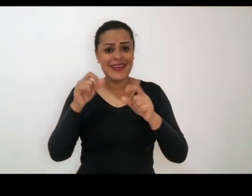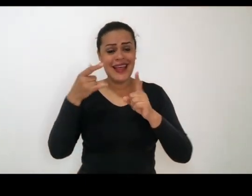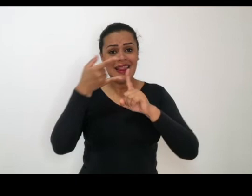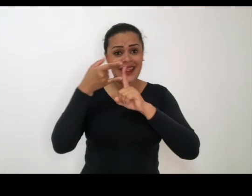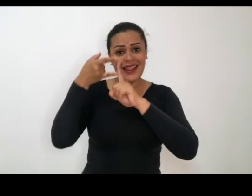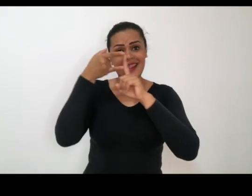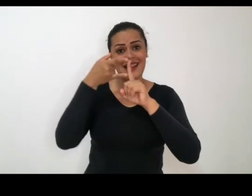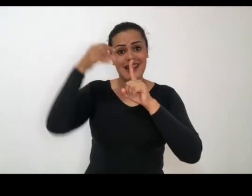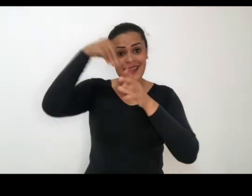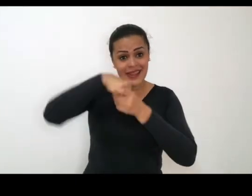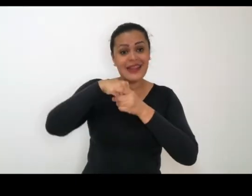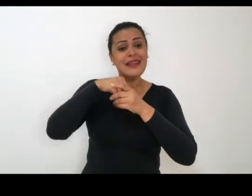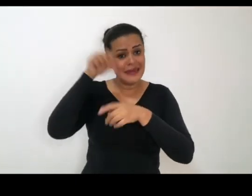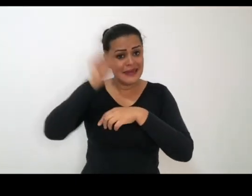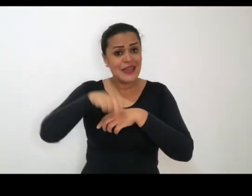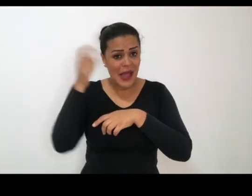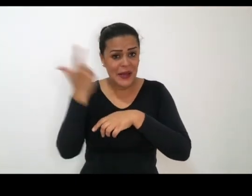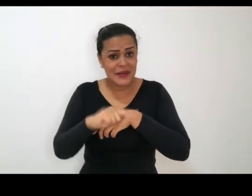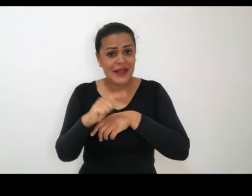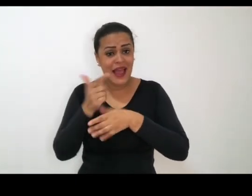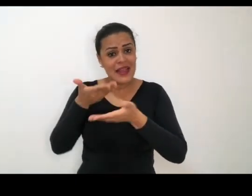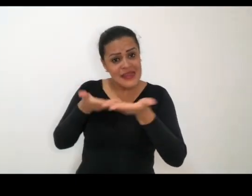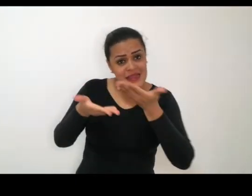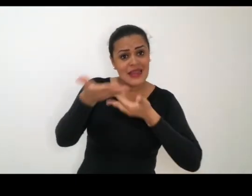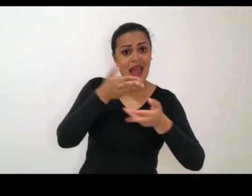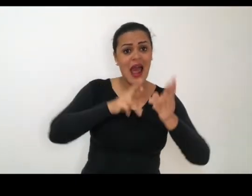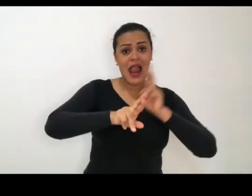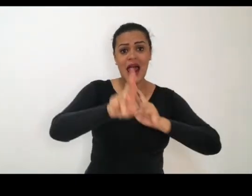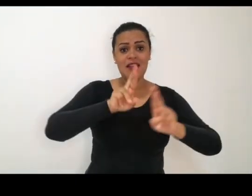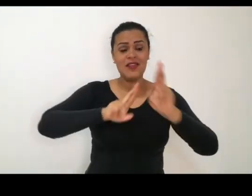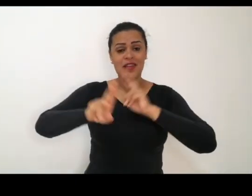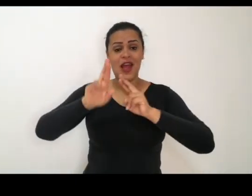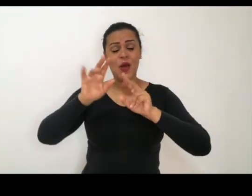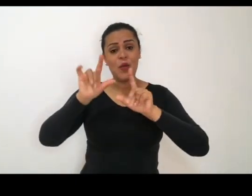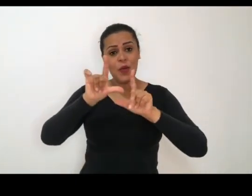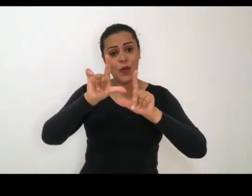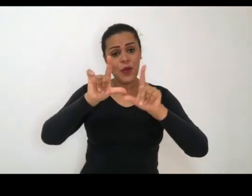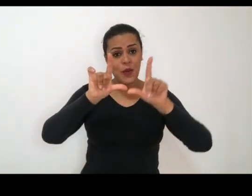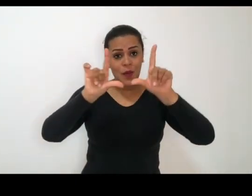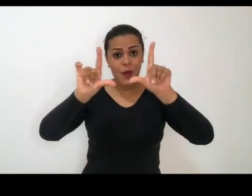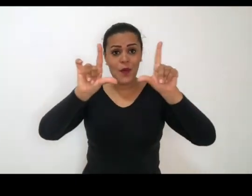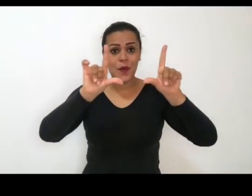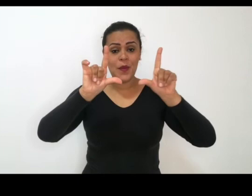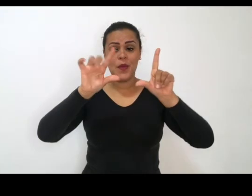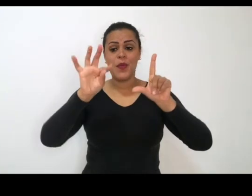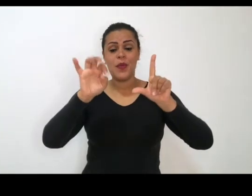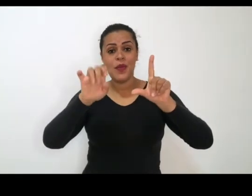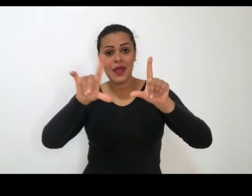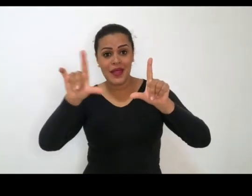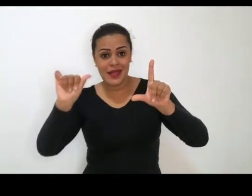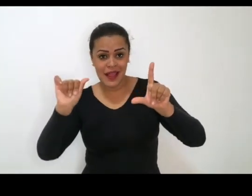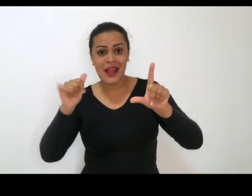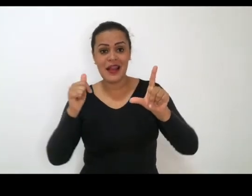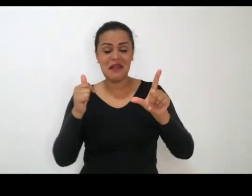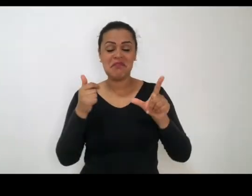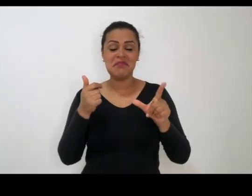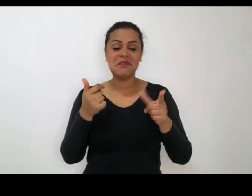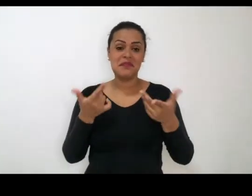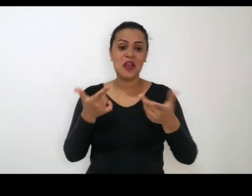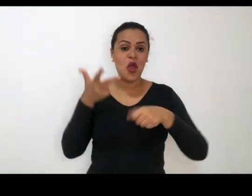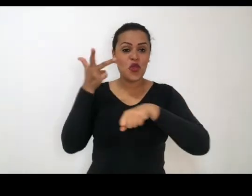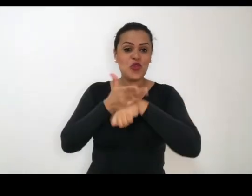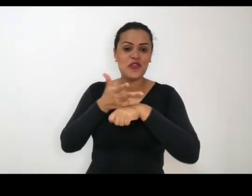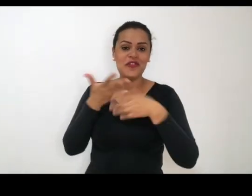a tela, né? Com esse corpo outro que a gente tem. A gente fala desse corpo virtual, mas ele é um corpo que ainda